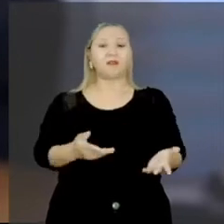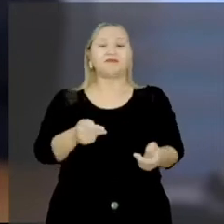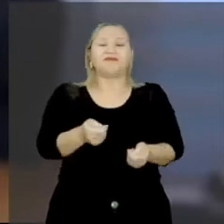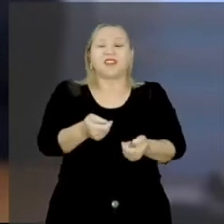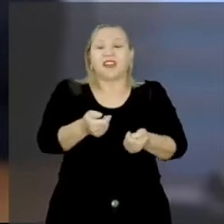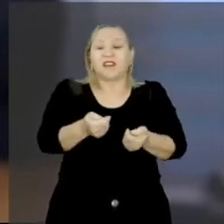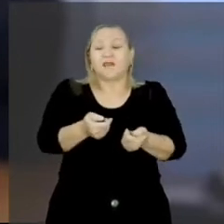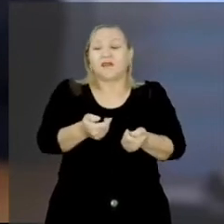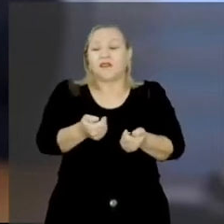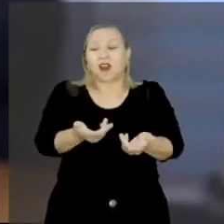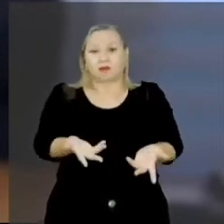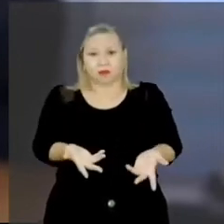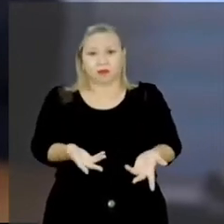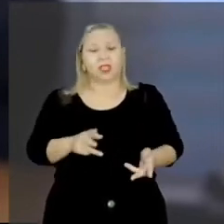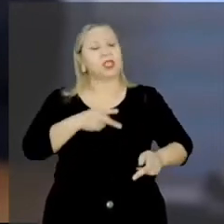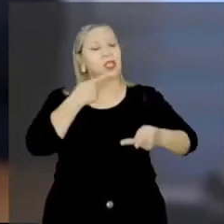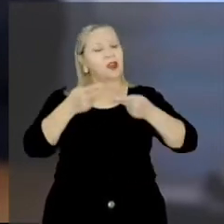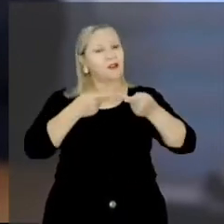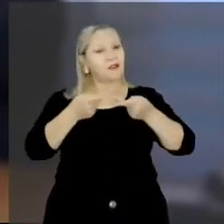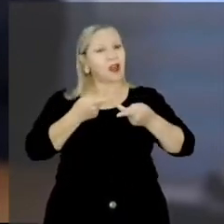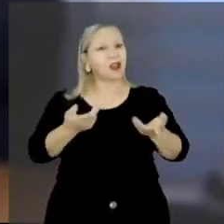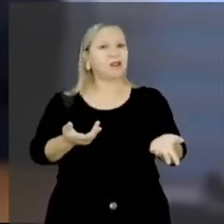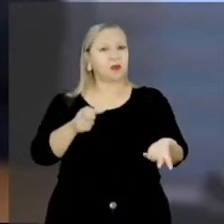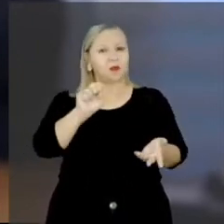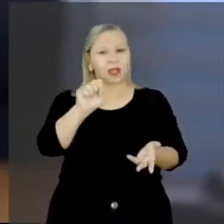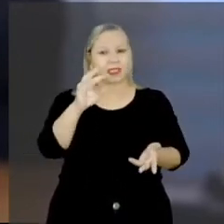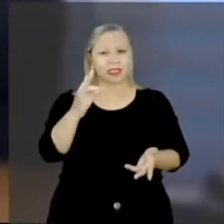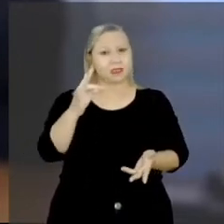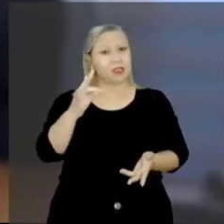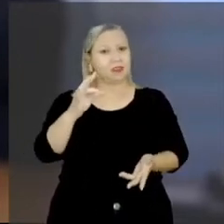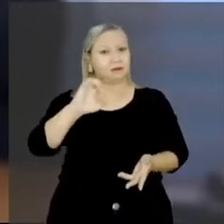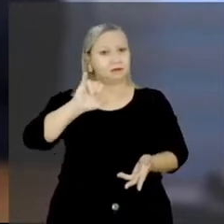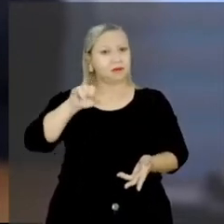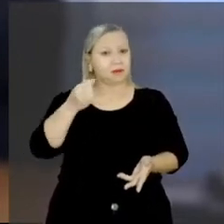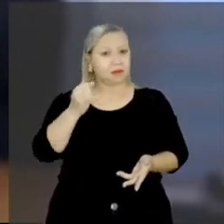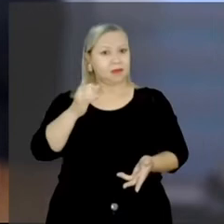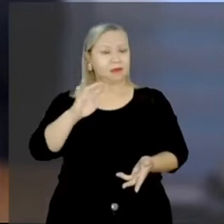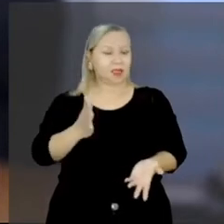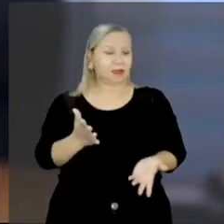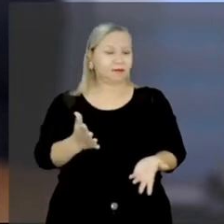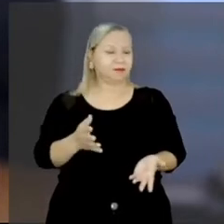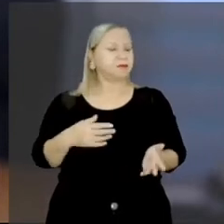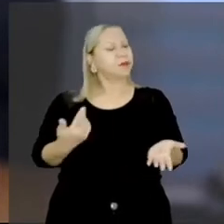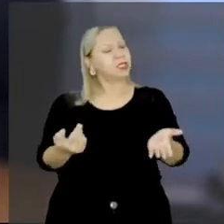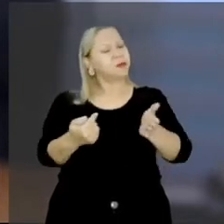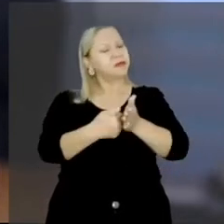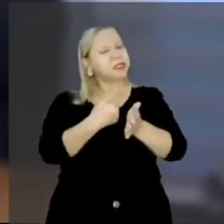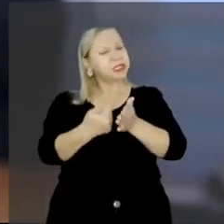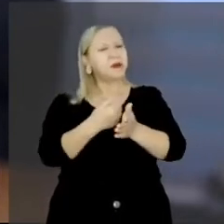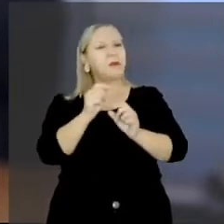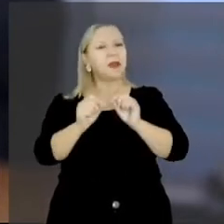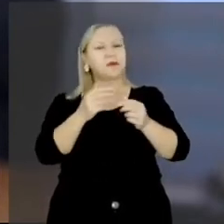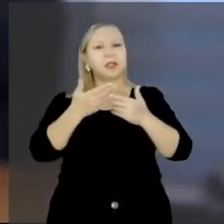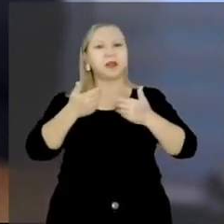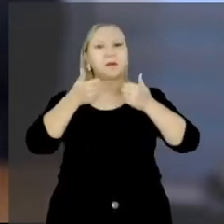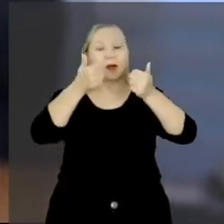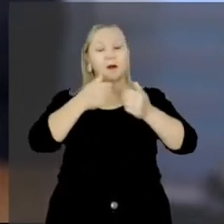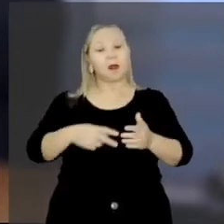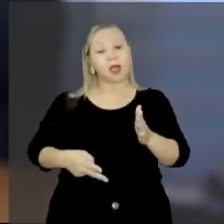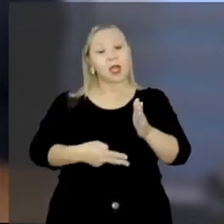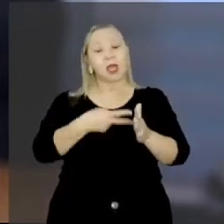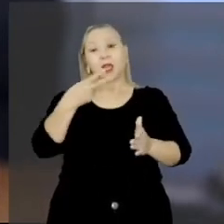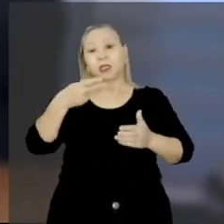Estado de R$58 bilhões que deixou de ser arrecadado pelas empresas que foram quebradas. É verdade que se deixou